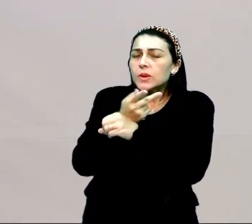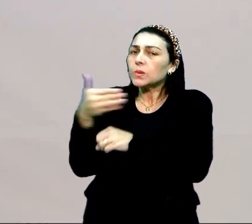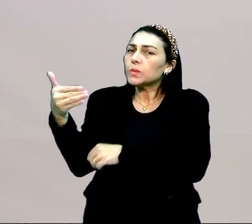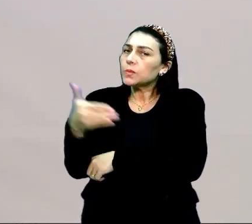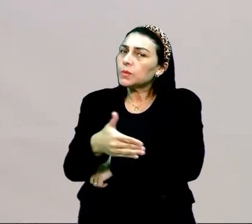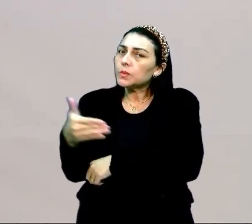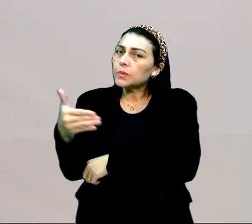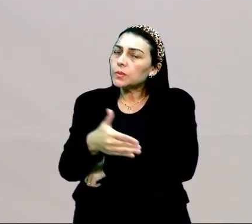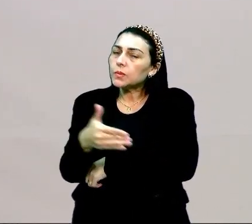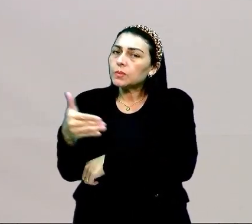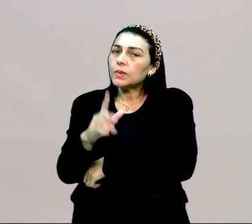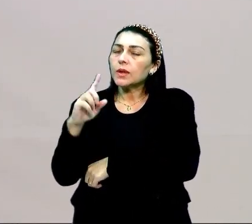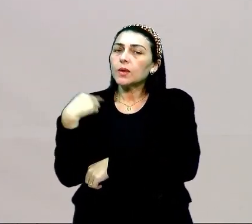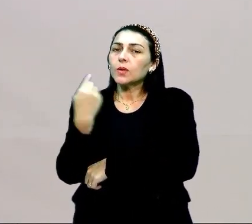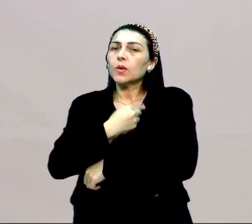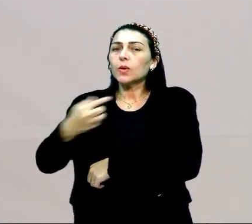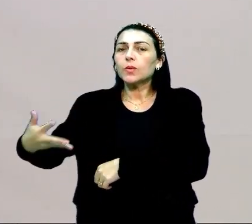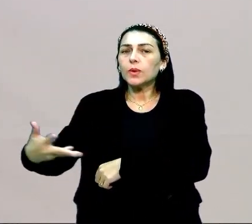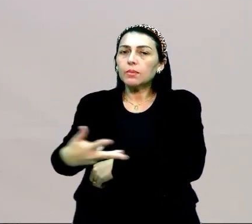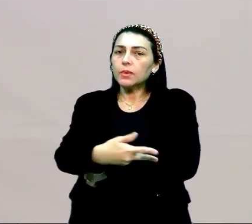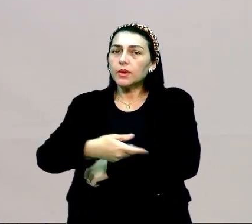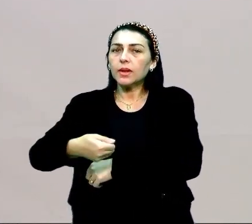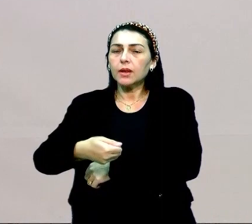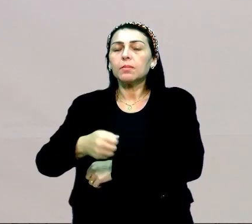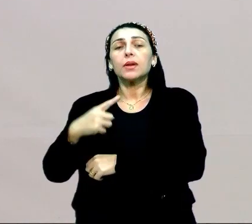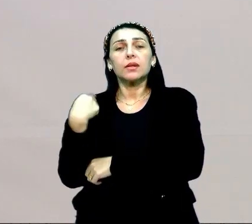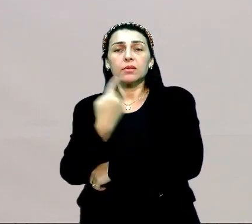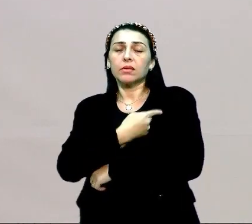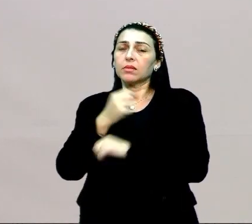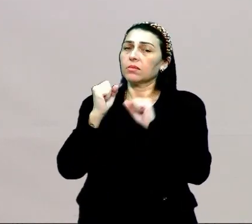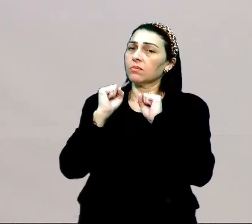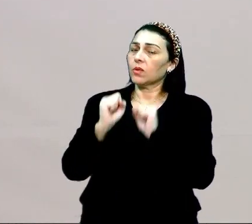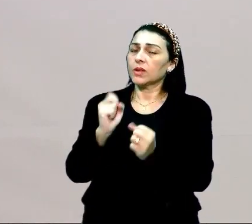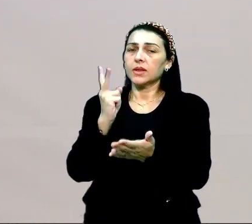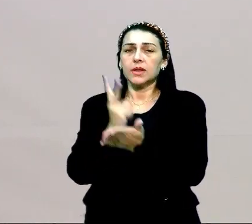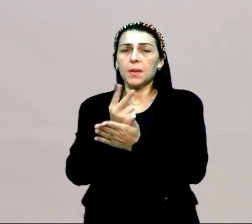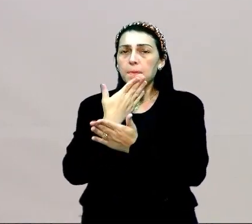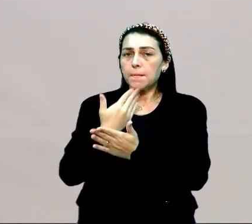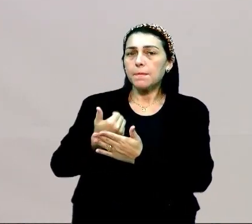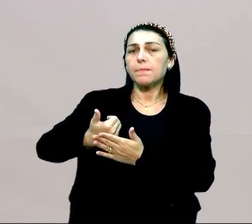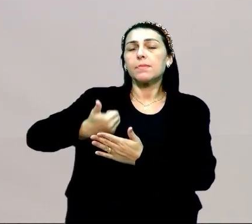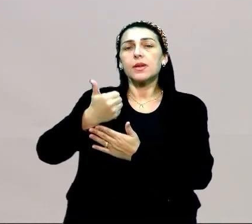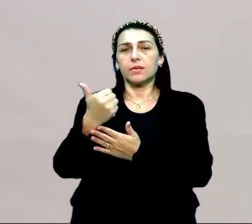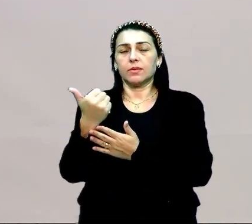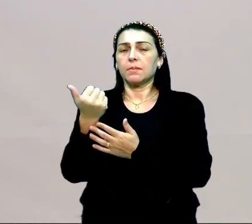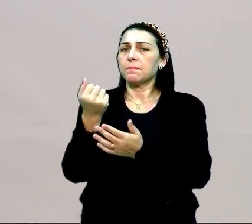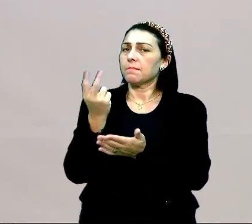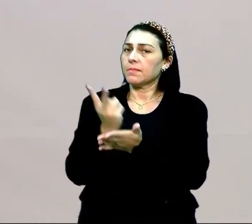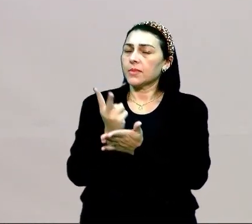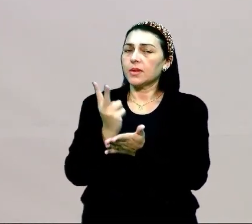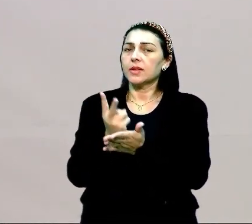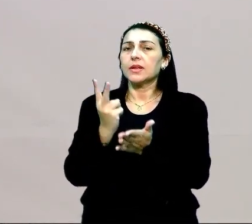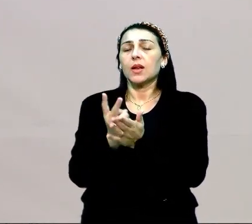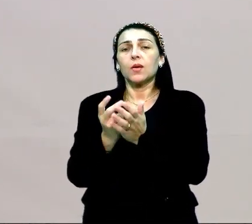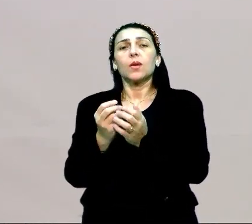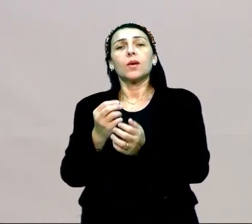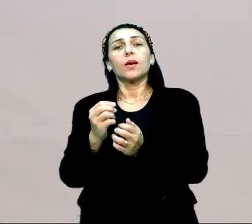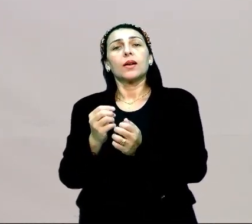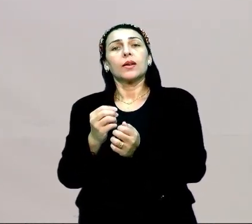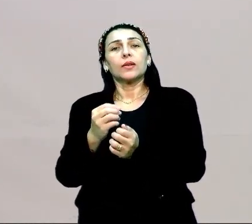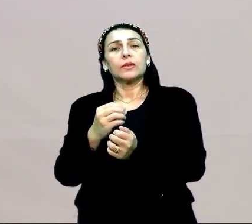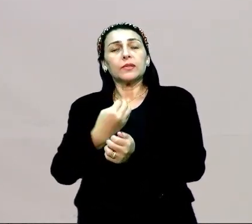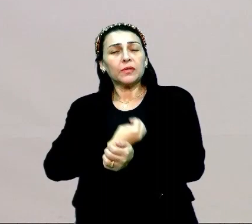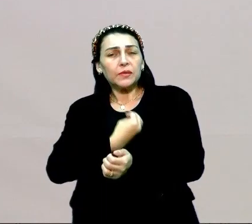constante pelo nosso aprimoramento, para que a gente possa ser sempre melhor. Mesmo que nós estejamos na condição de